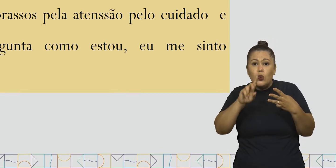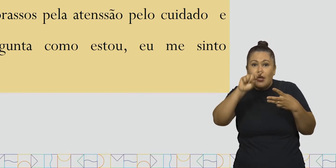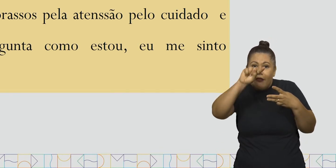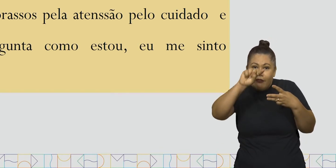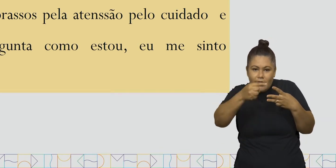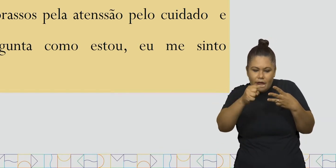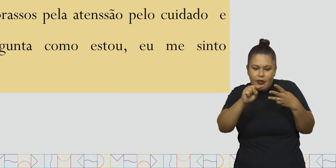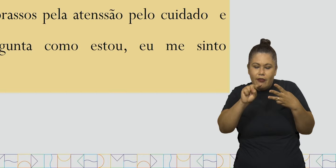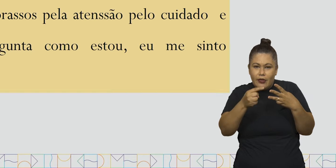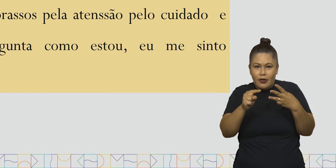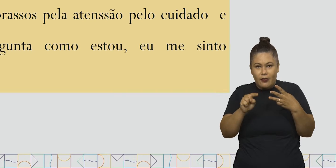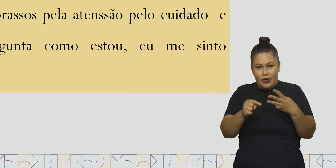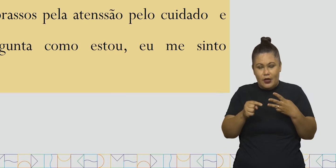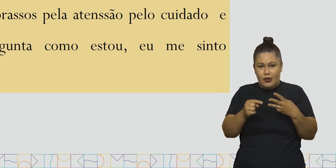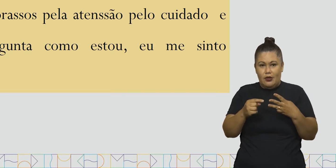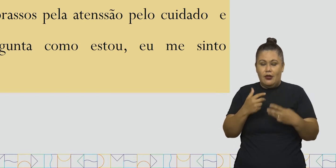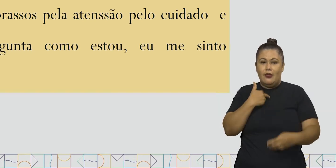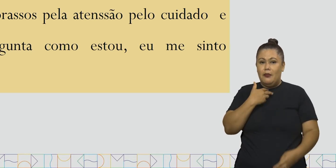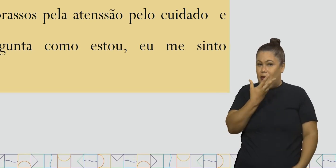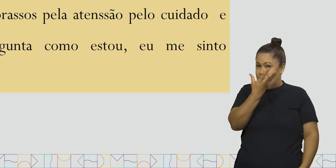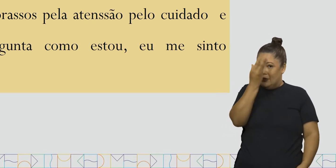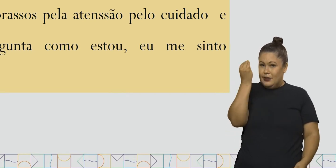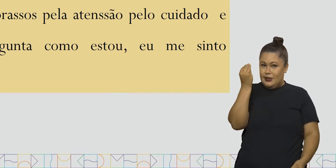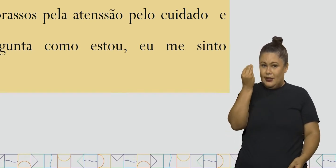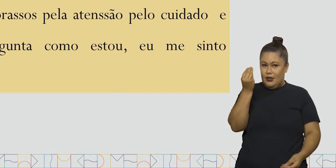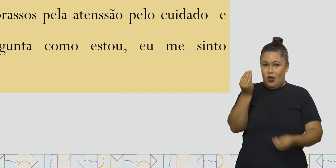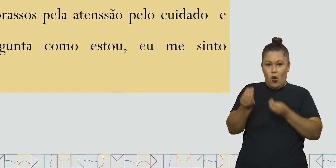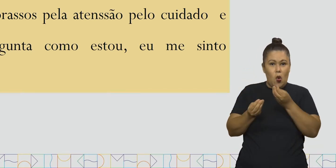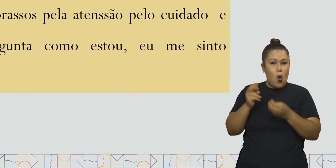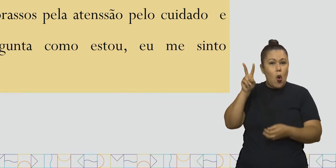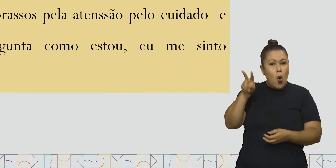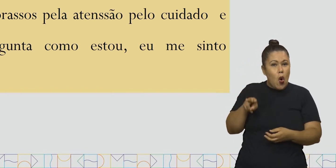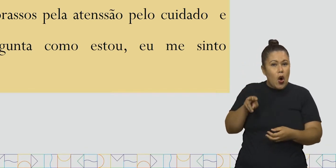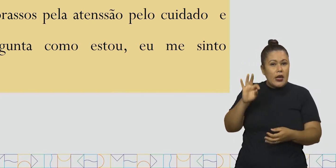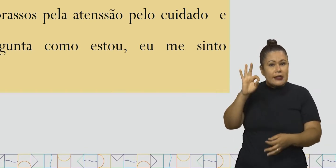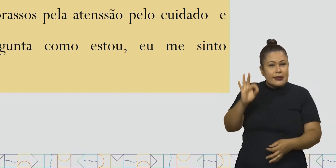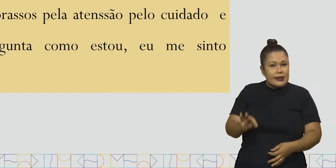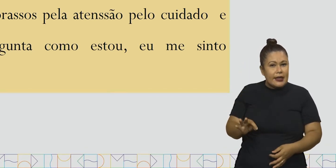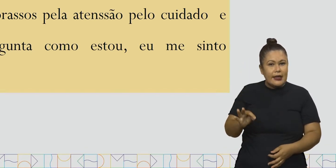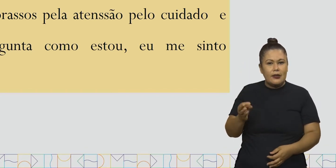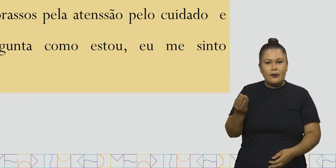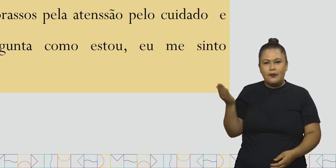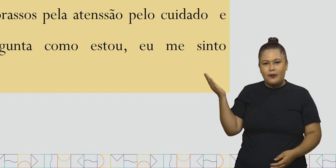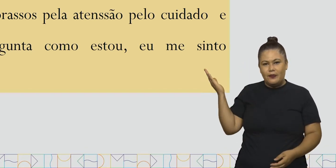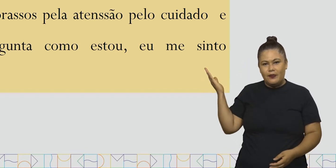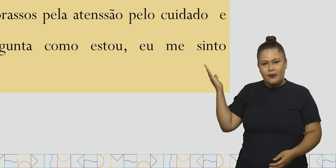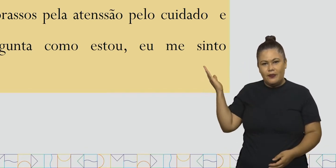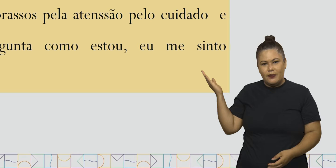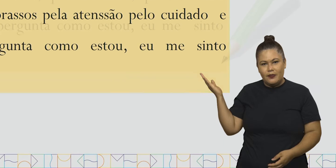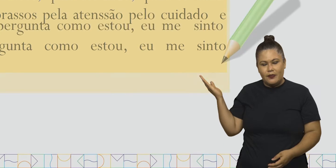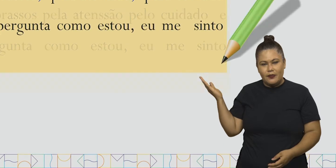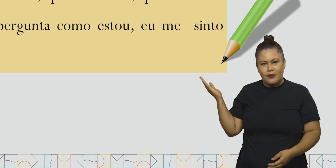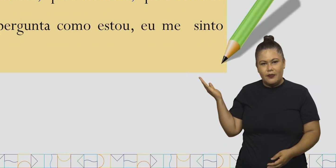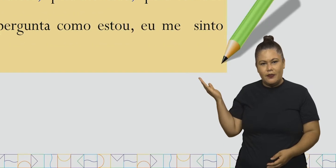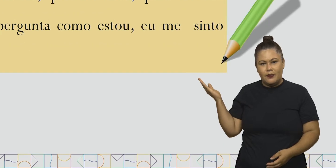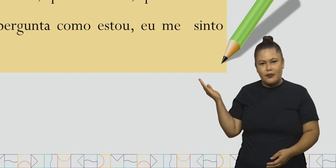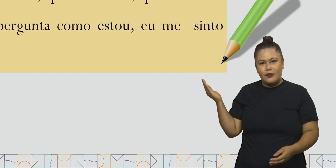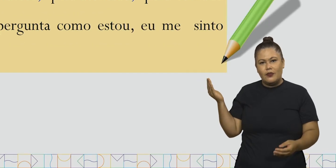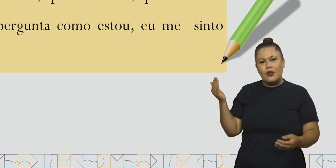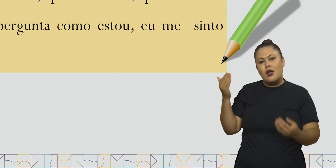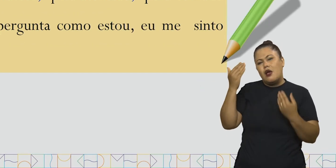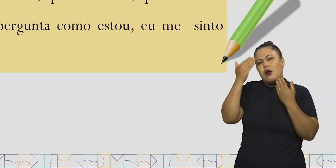coloca vírgula. Não se esqueça. Vejam como ficou agora o nosso texto com vírgulas. Eu